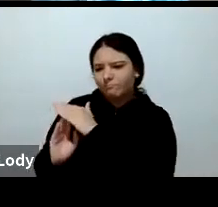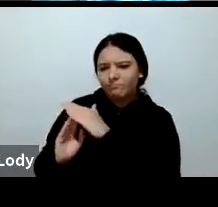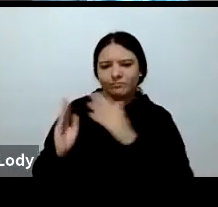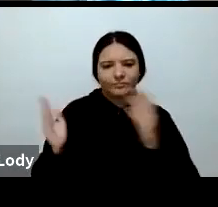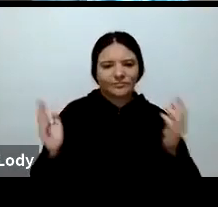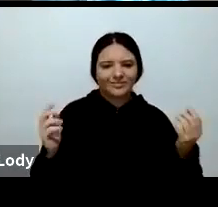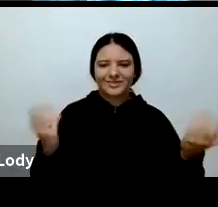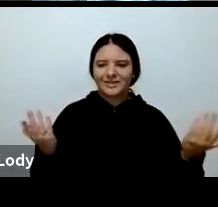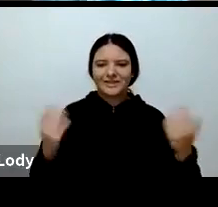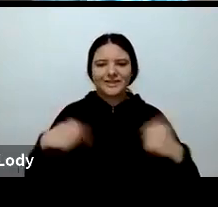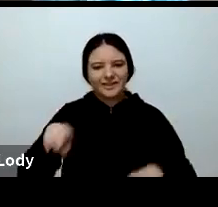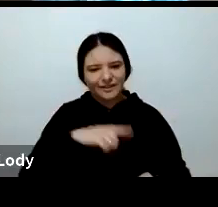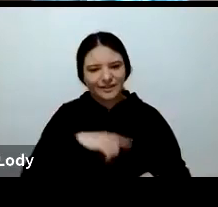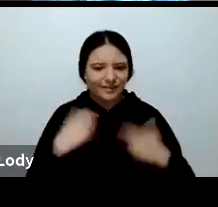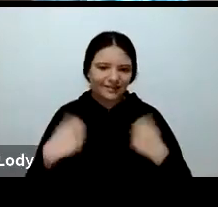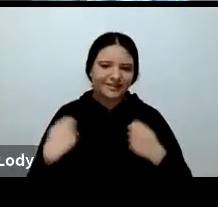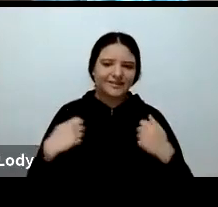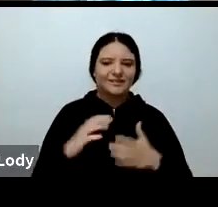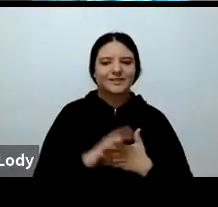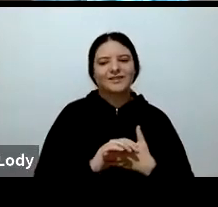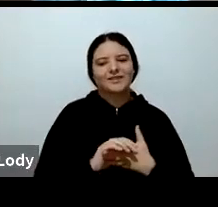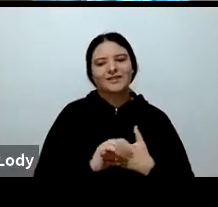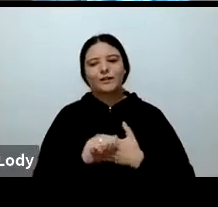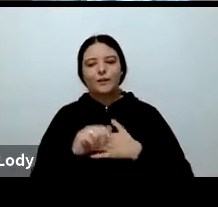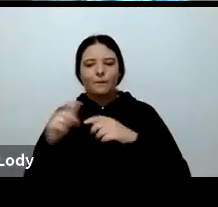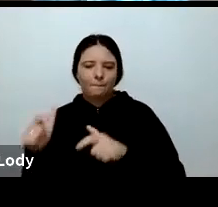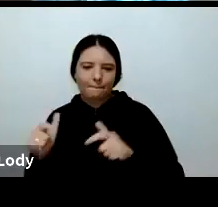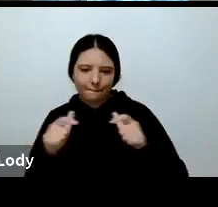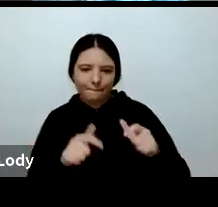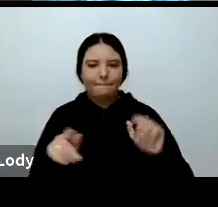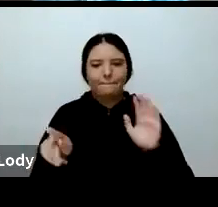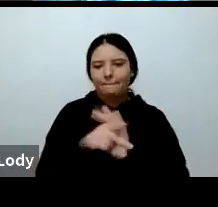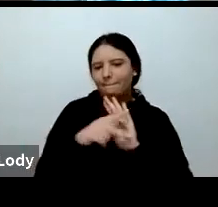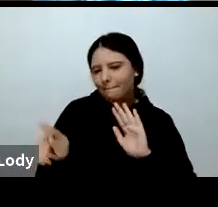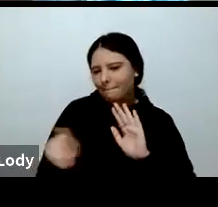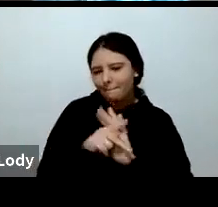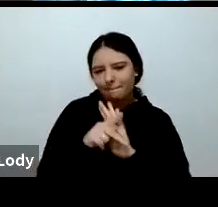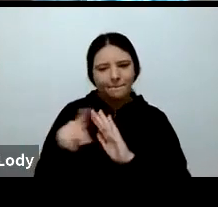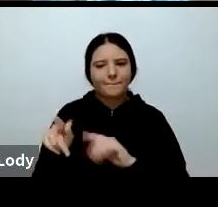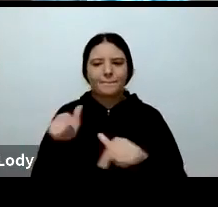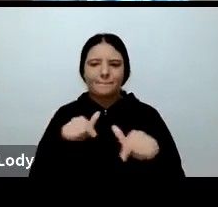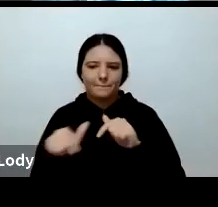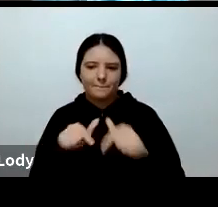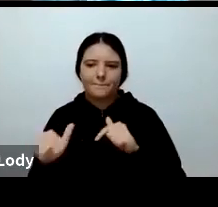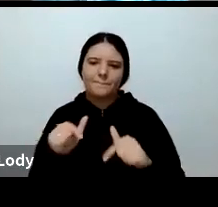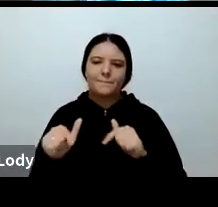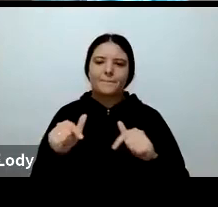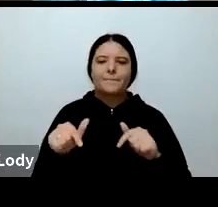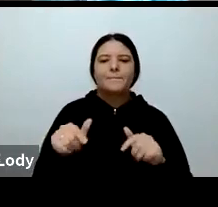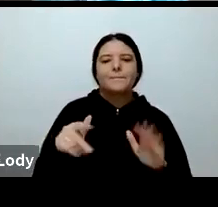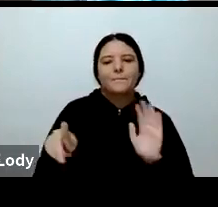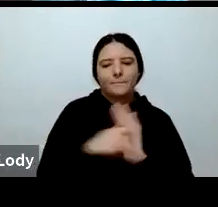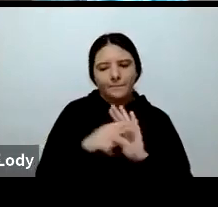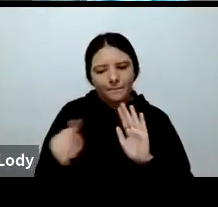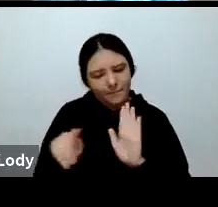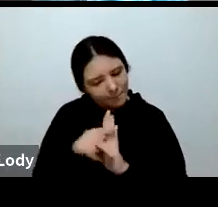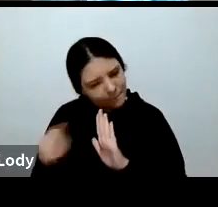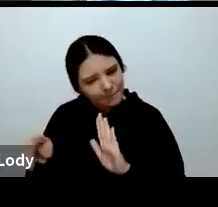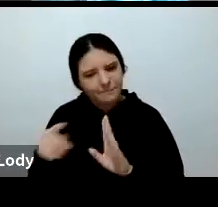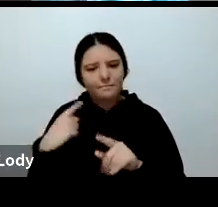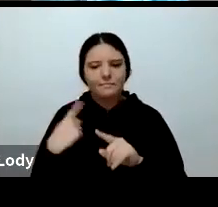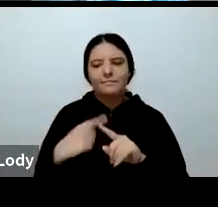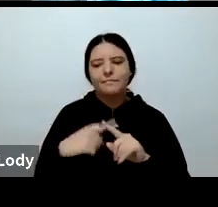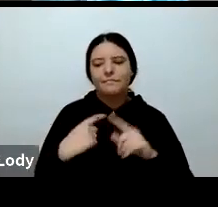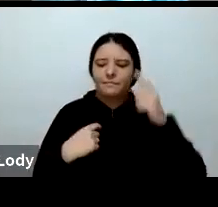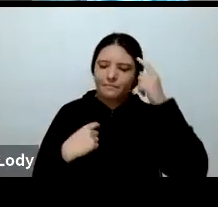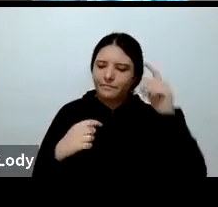conceptualizar esses modos talvez tão locais e tão específicos, né, para esses trabalhos tão específicos, né? Porque eu fico pensando lá